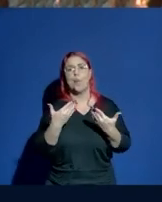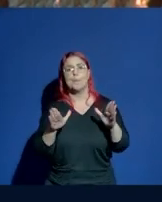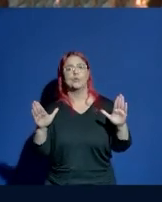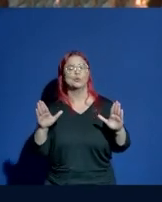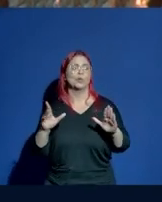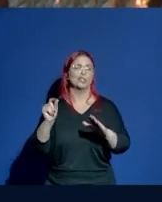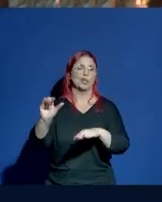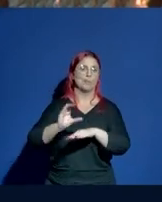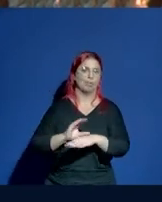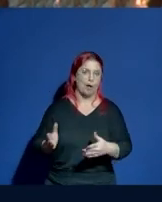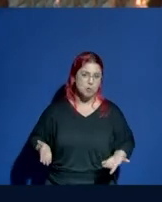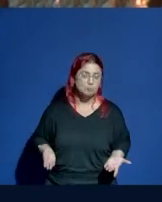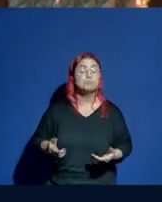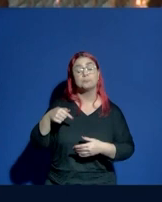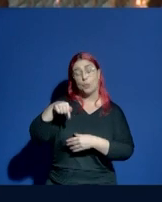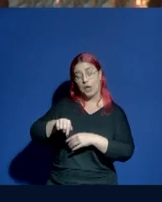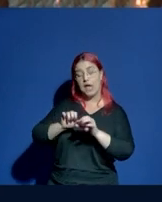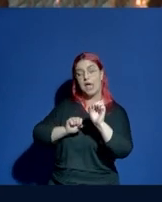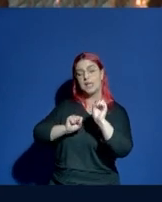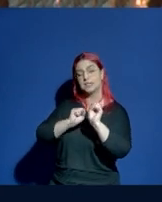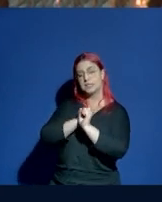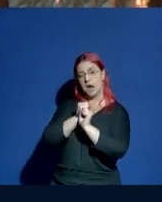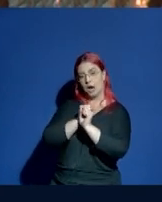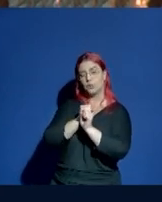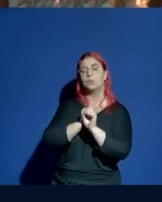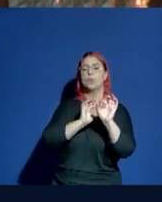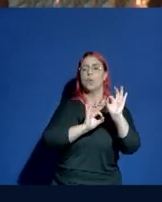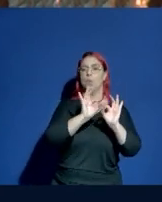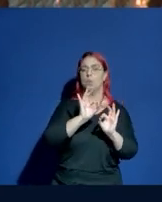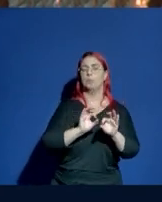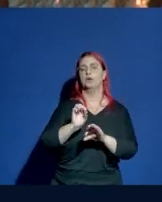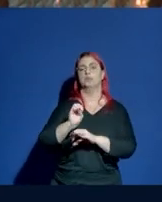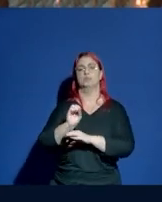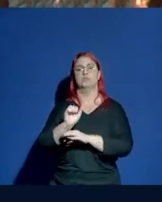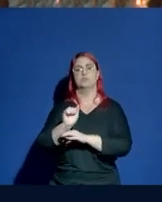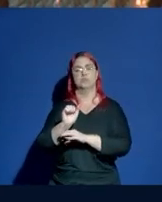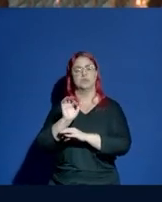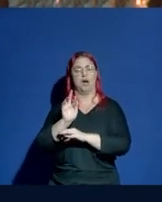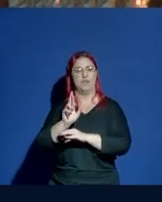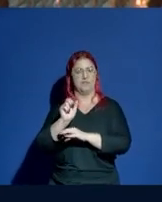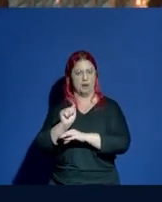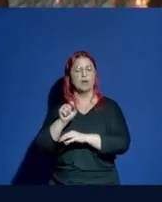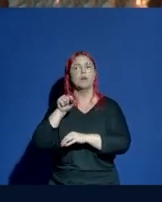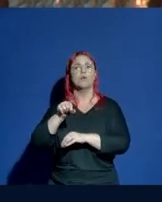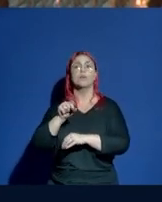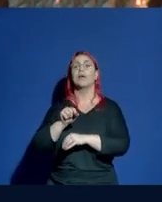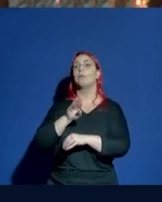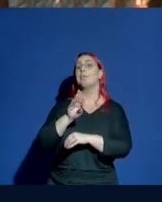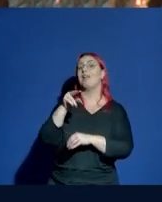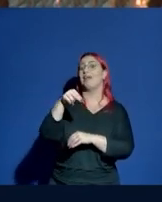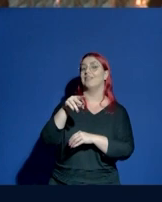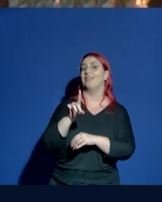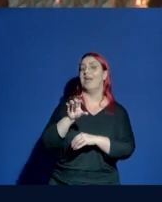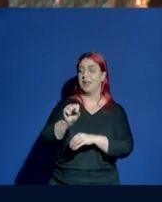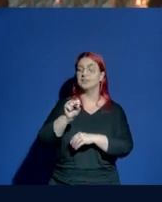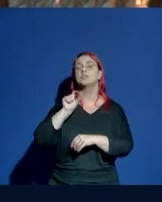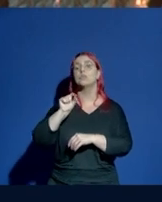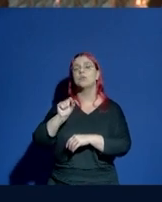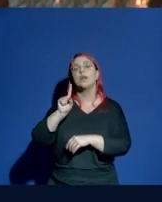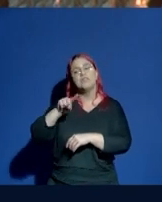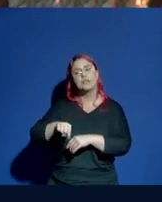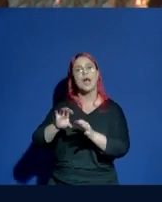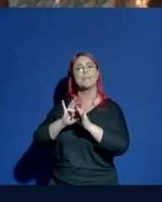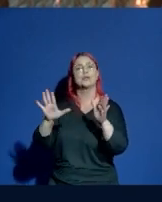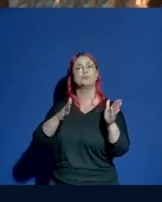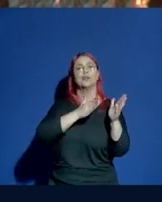é para o plano safra desse ano então o Ben 10 determinou a liberação dos recursos em trushes Então não vai